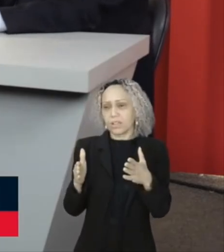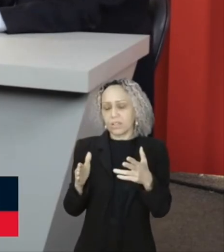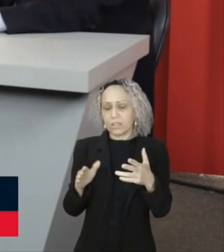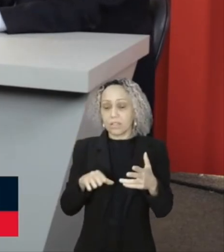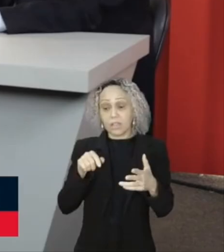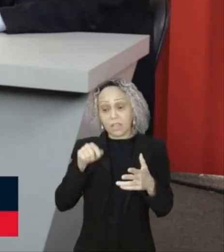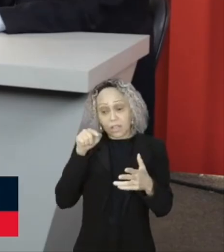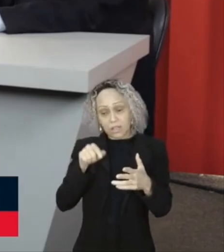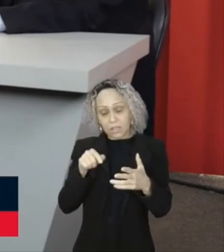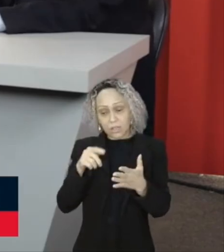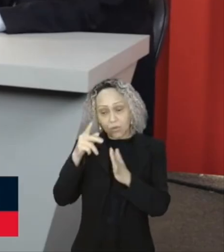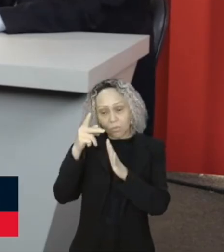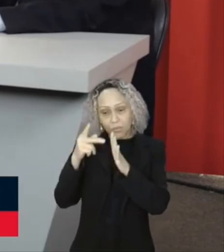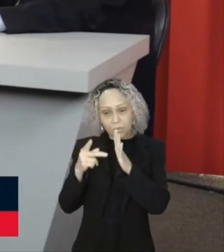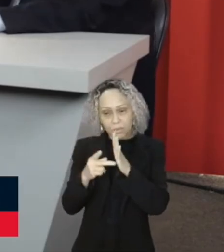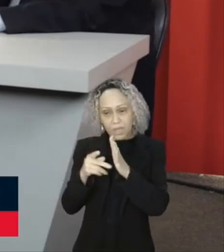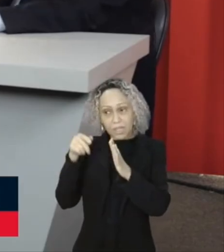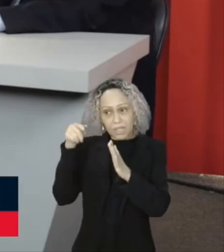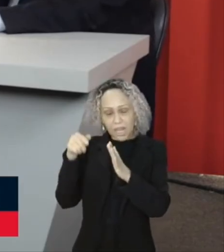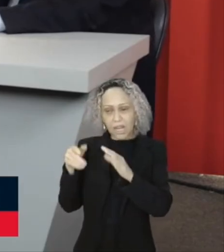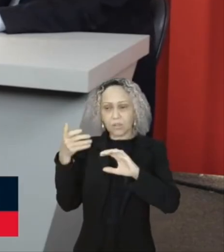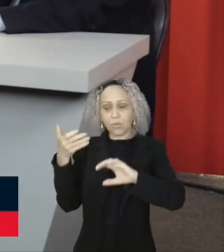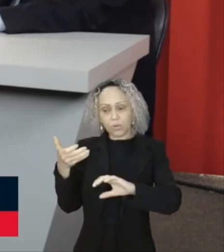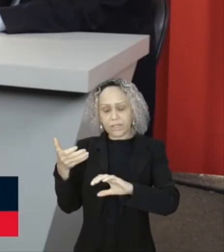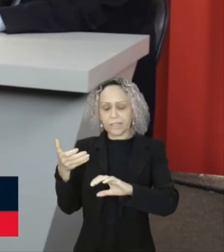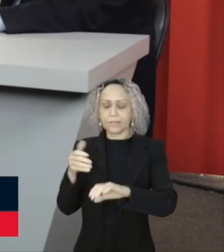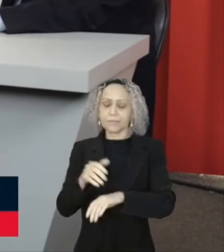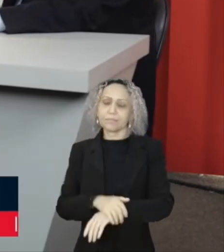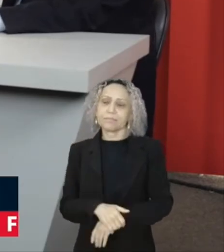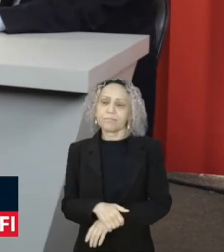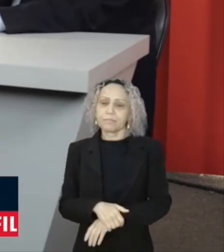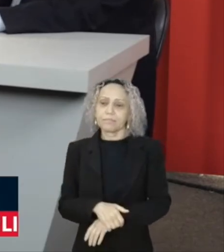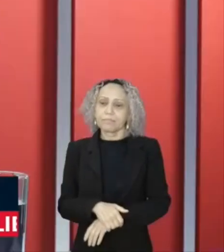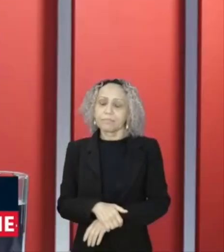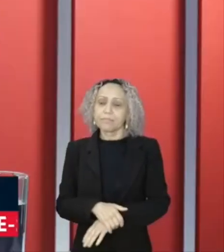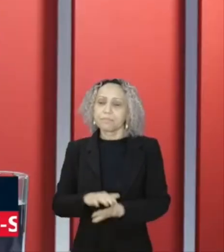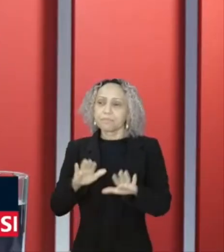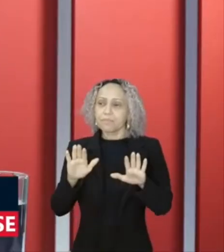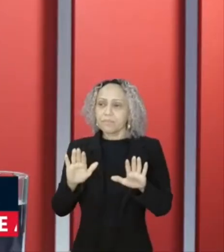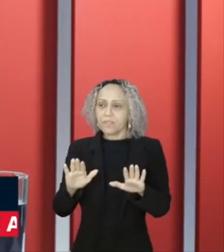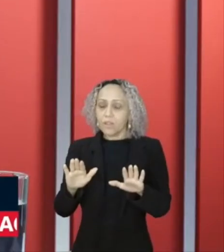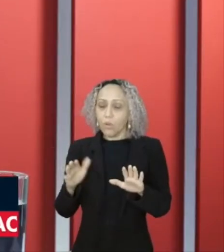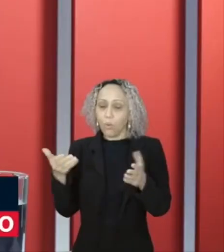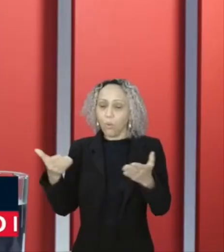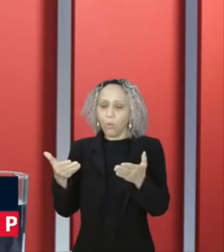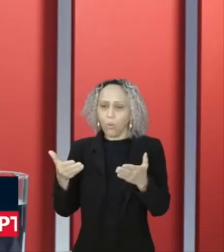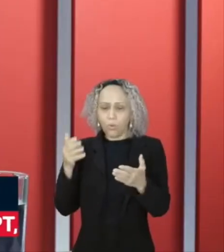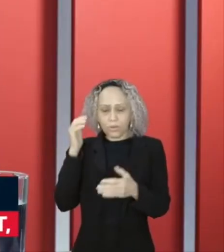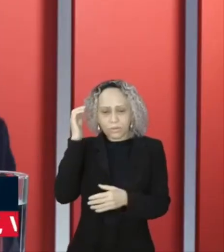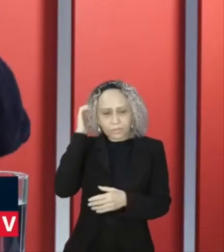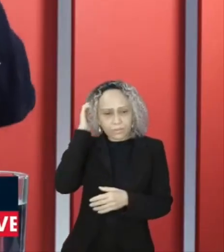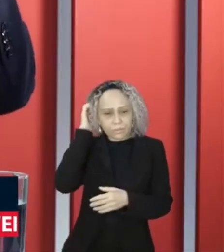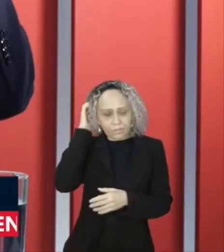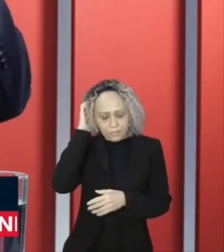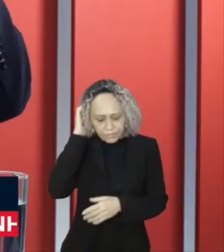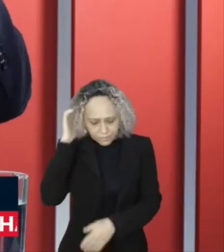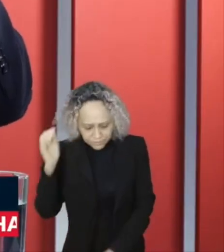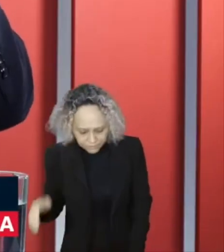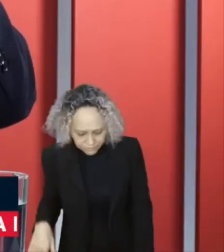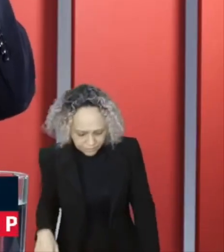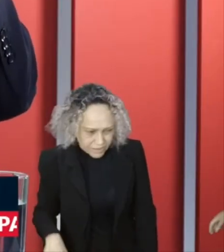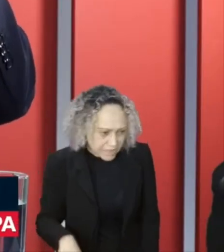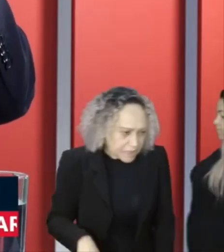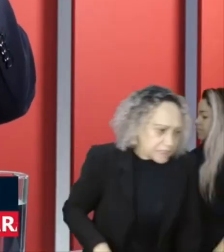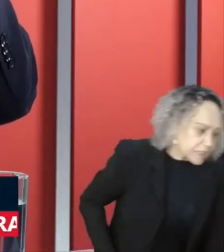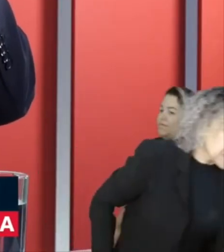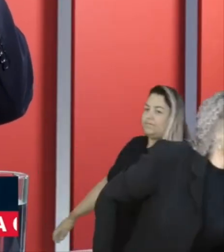governo, né? E com certeza muito mais entrega, porque hoje os canais eles estão obstruídos. Você tem um Ministério